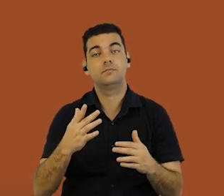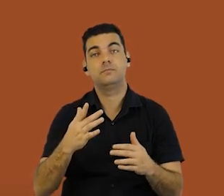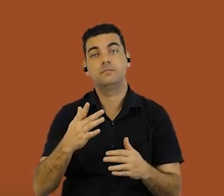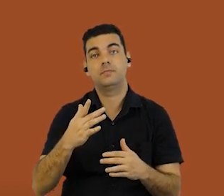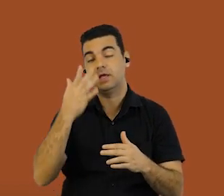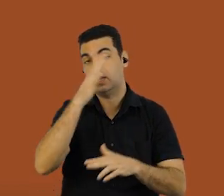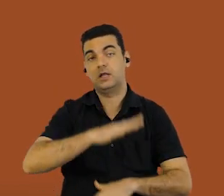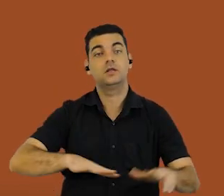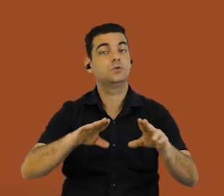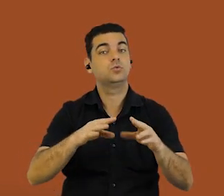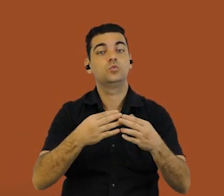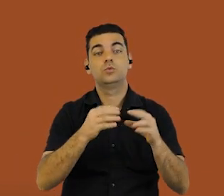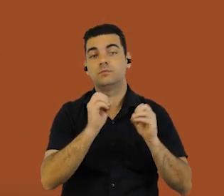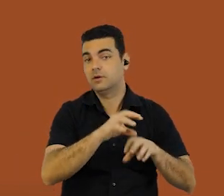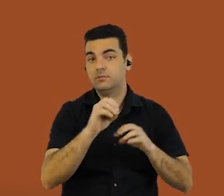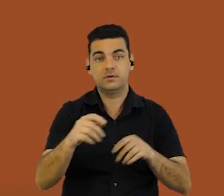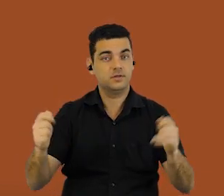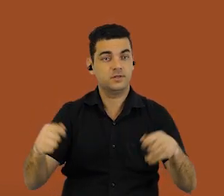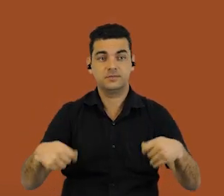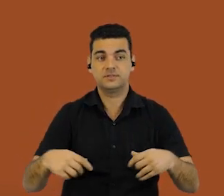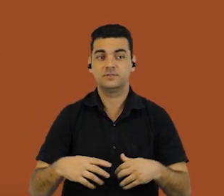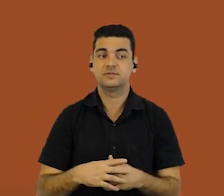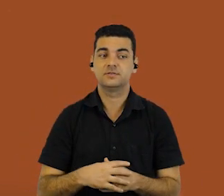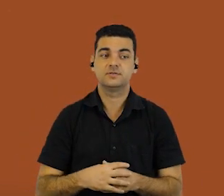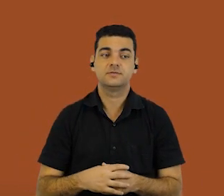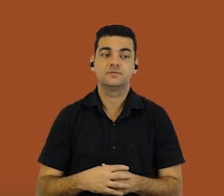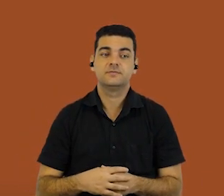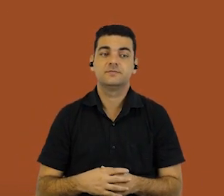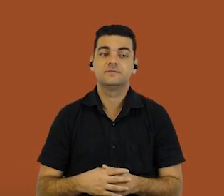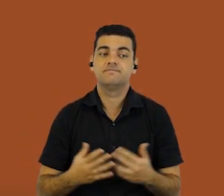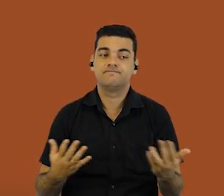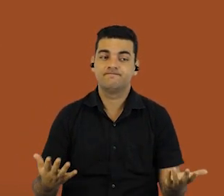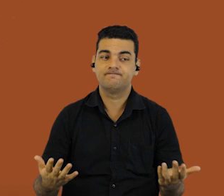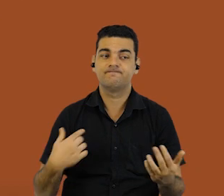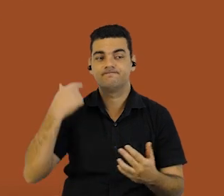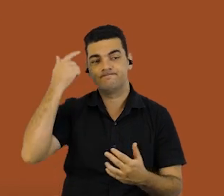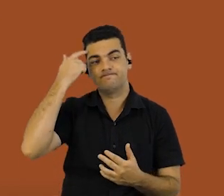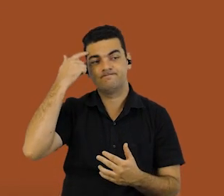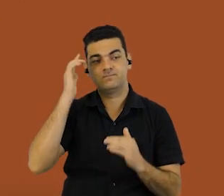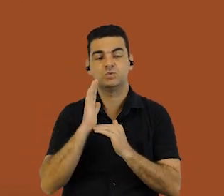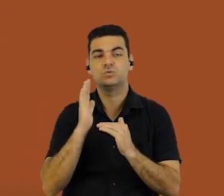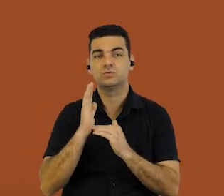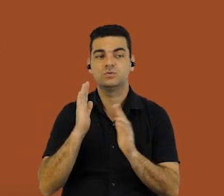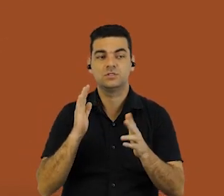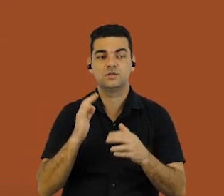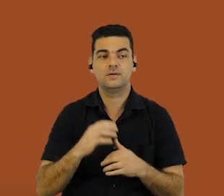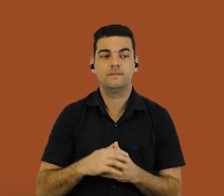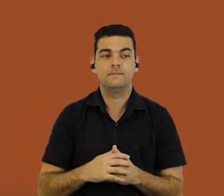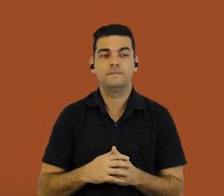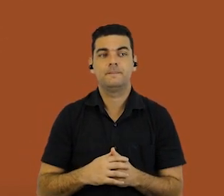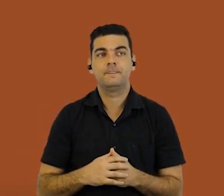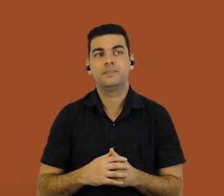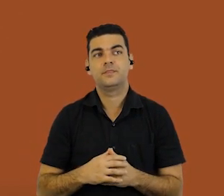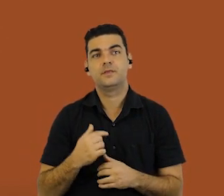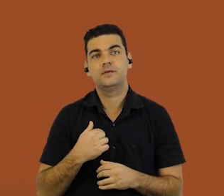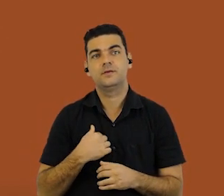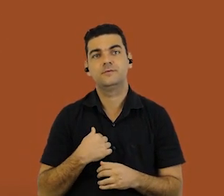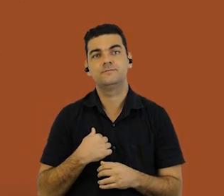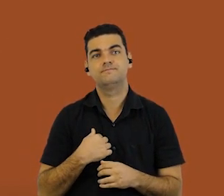os rincões do país, né? Fazendo as minhas considerações finais, assim,